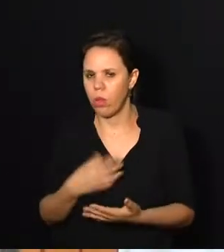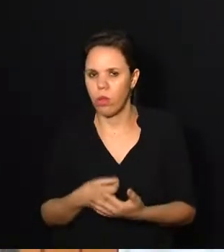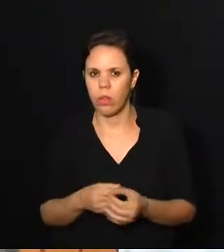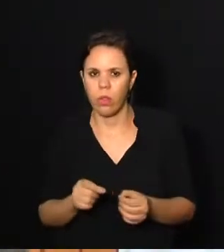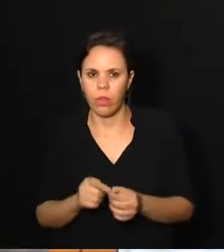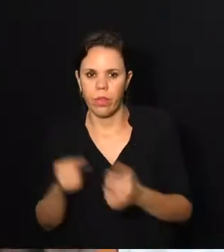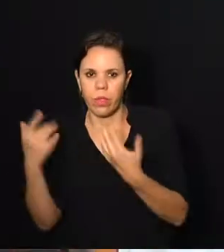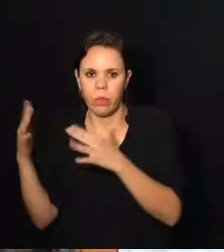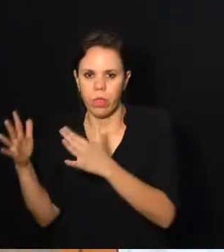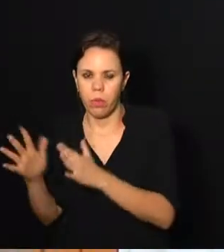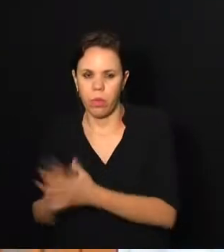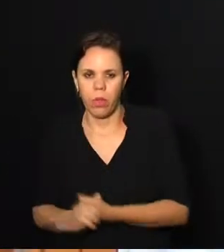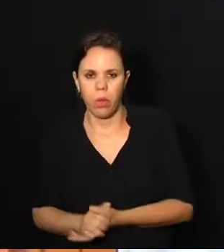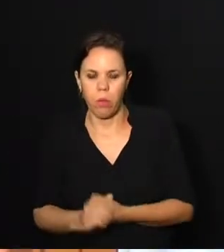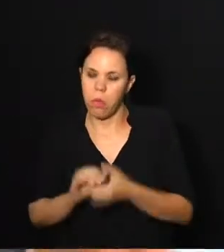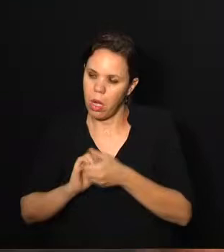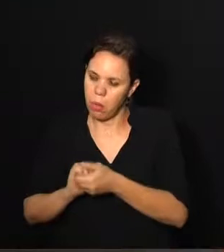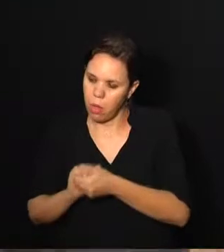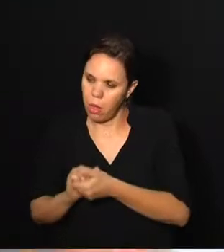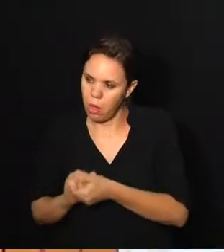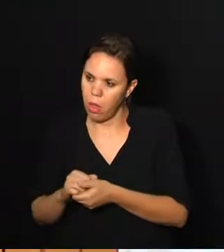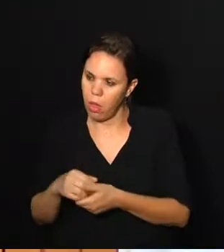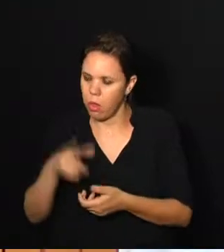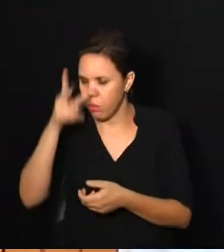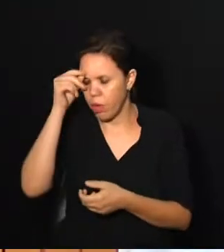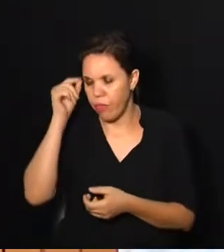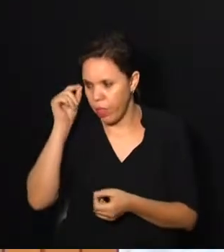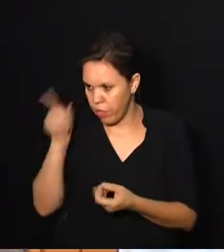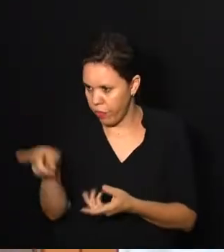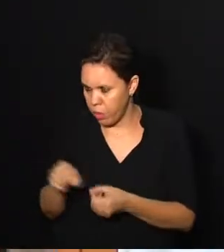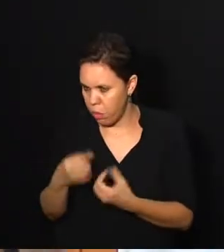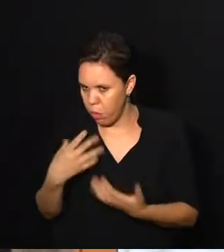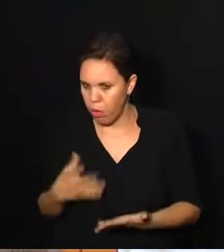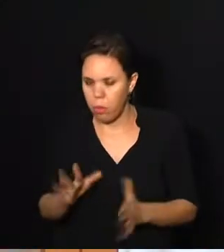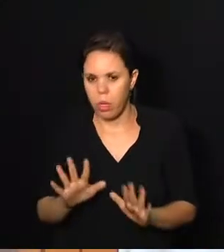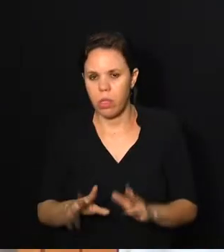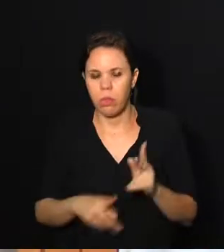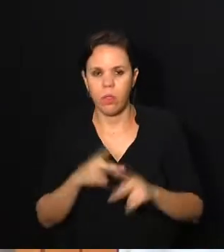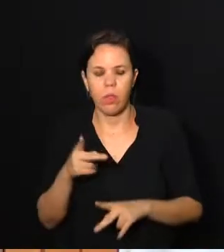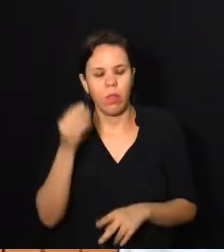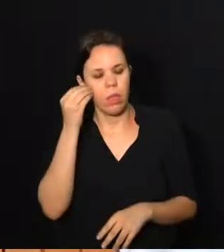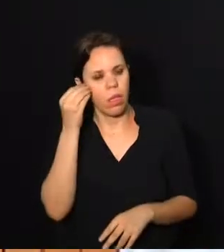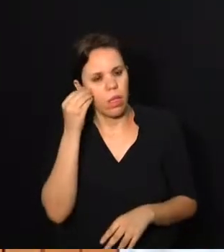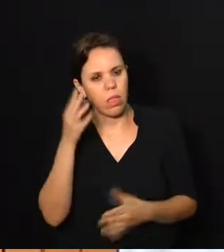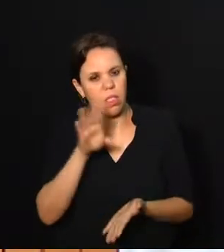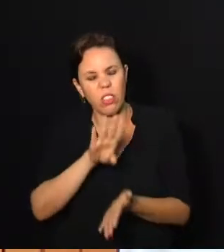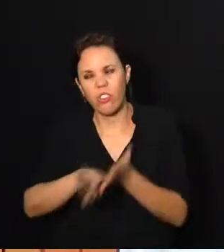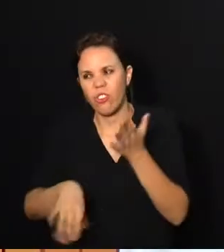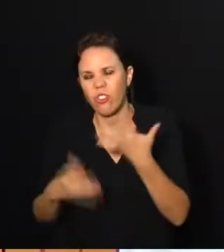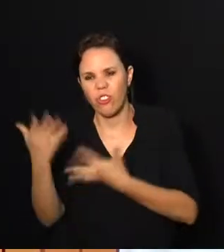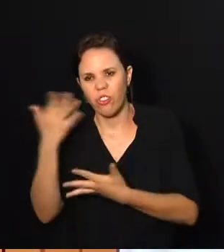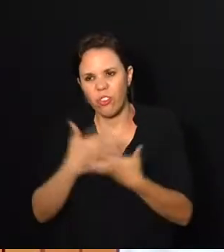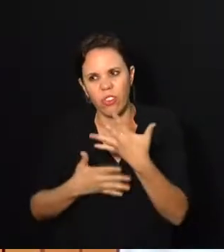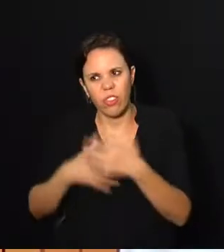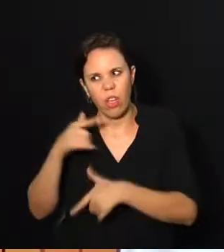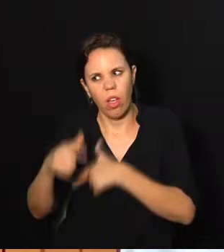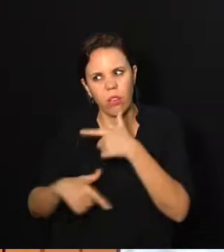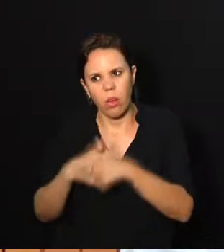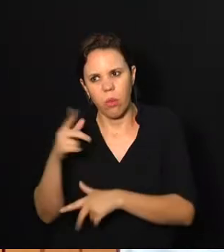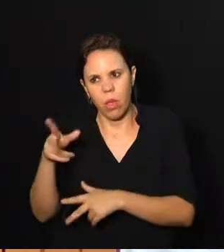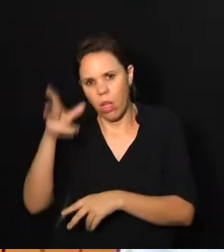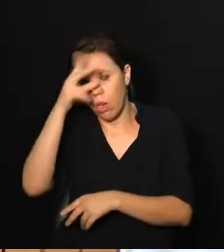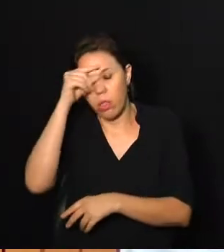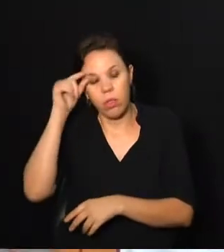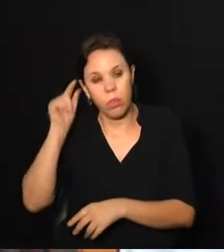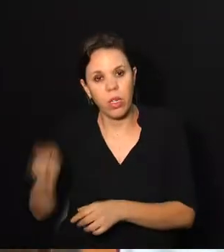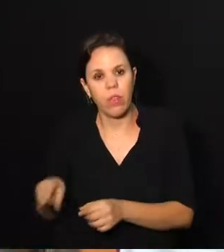bater palma e dizer, olha, parabéns, prefeito, o que o senhor está fazendo é bom. Aí eles tentam desconstruir o trabalho do prefeito. E como